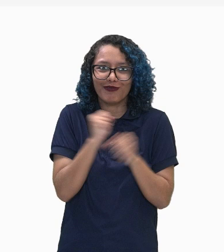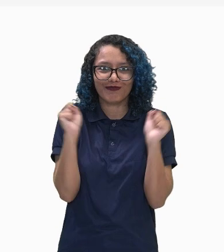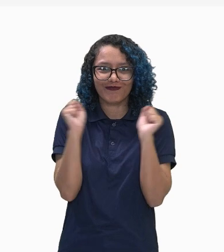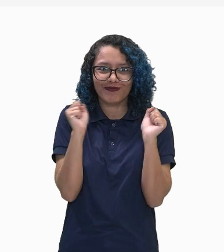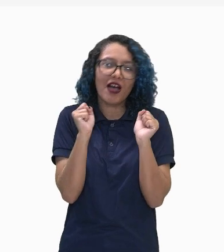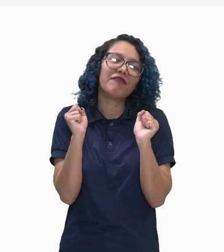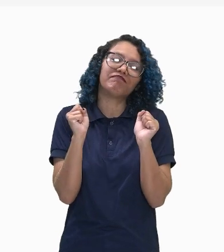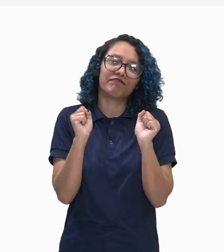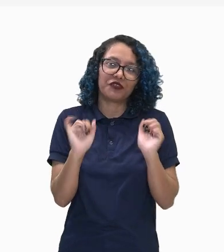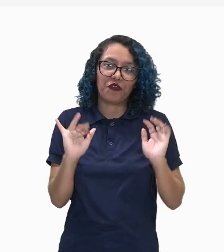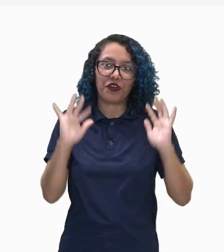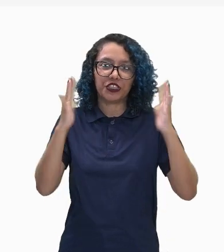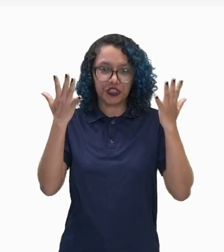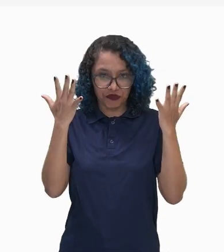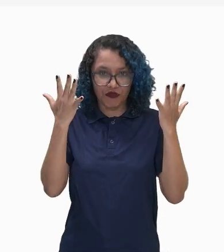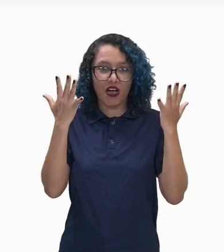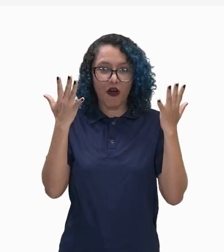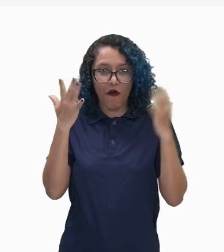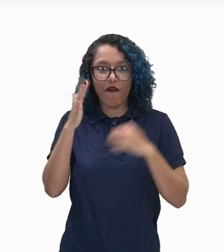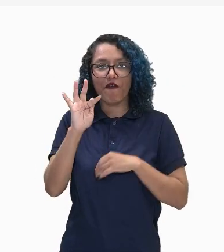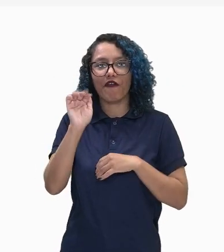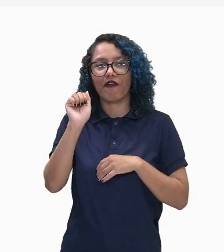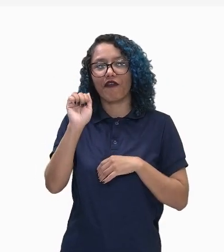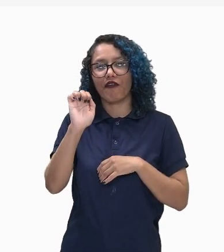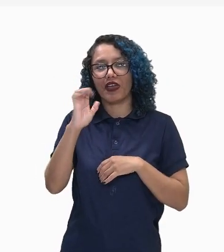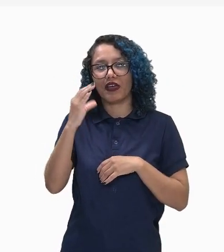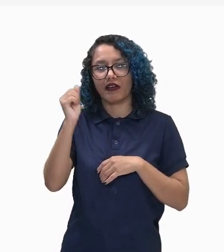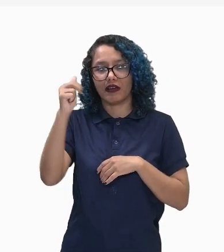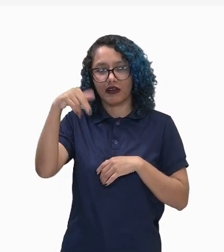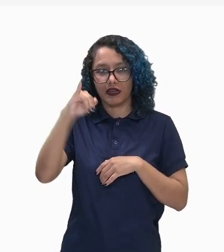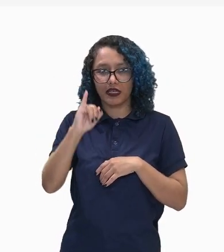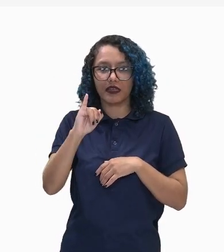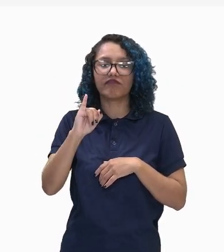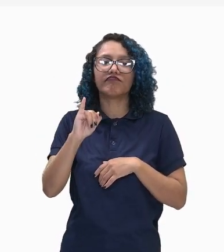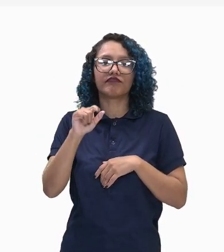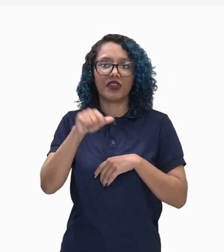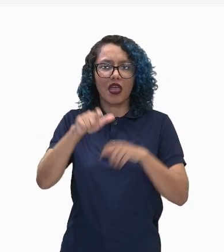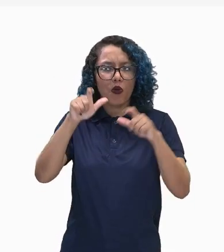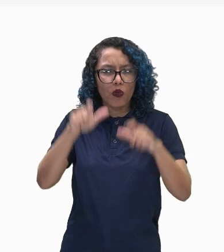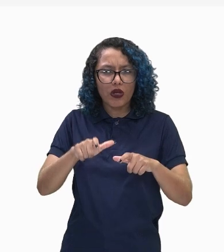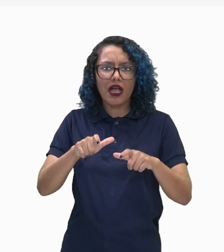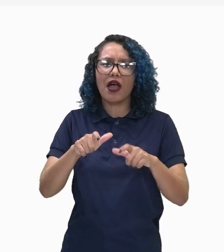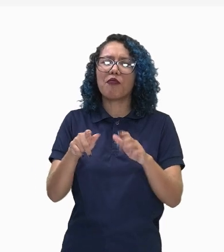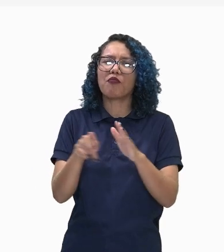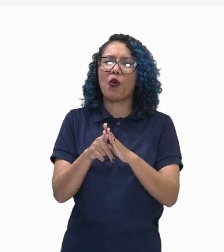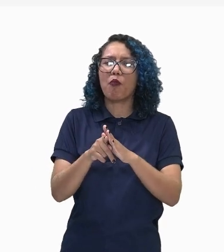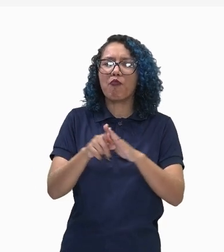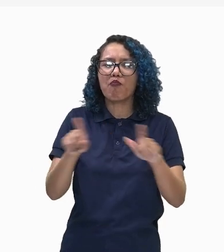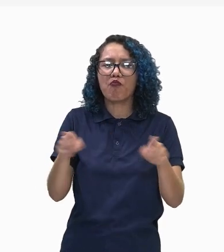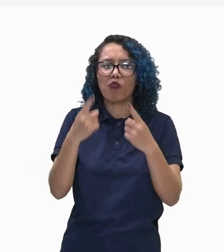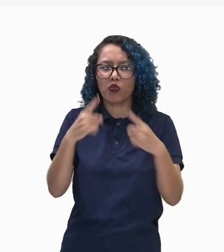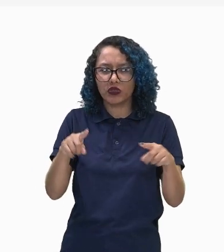da Canção de Itacoatiara, o FECANI. A cidade se torna a capital da música no Amazonas. Desde